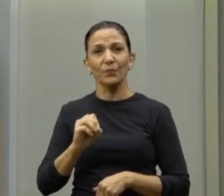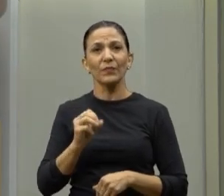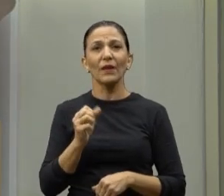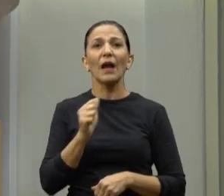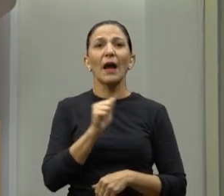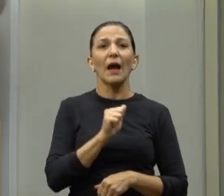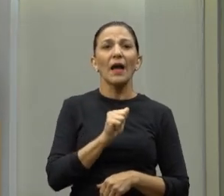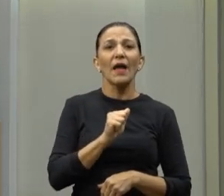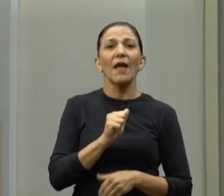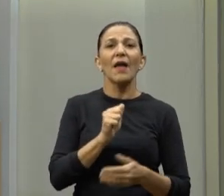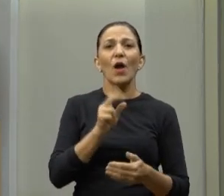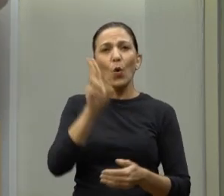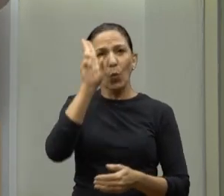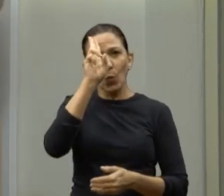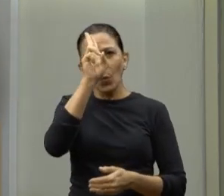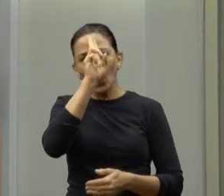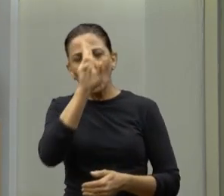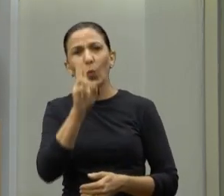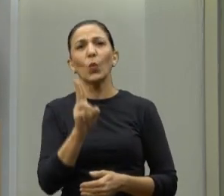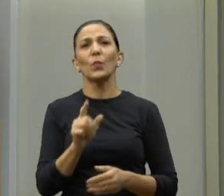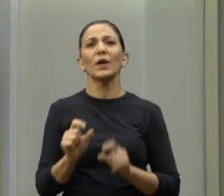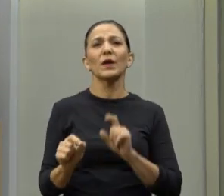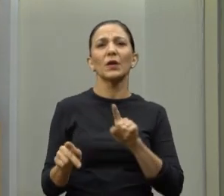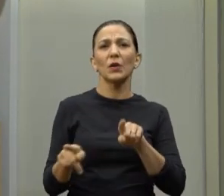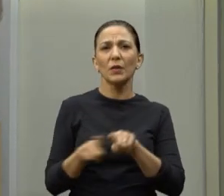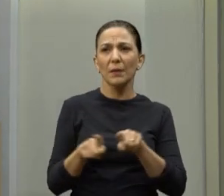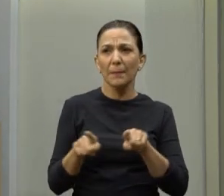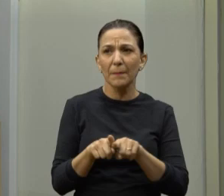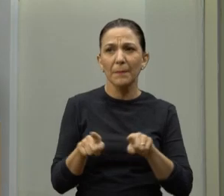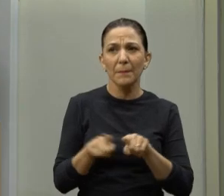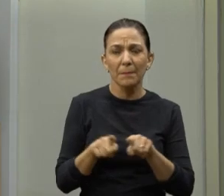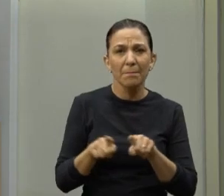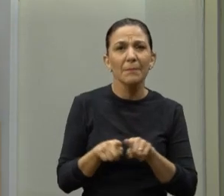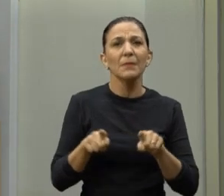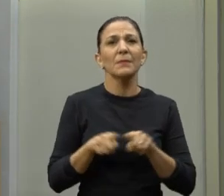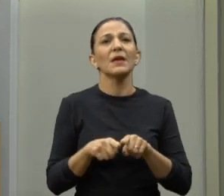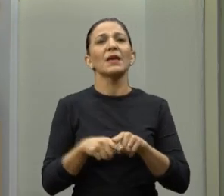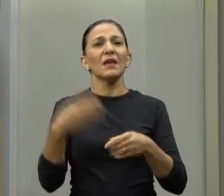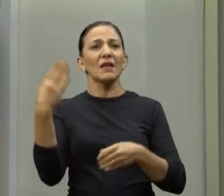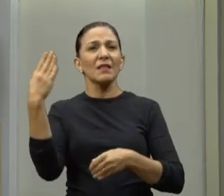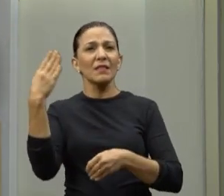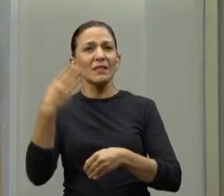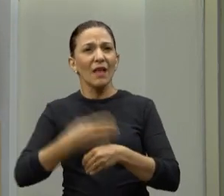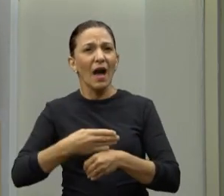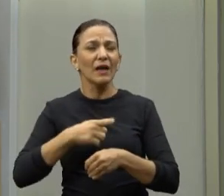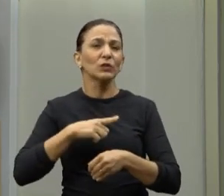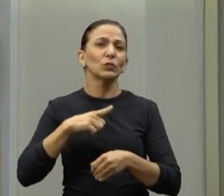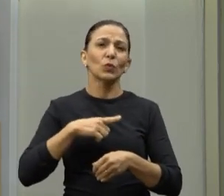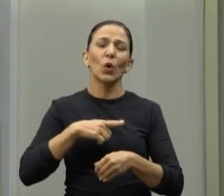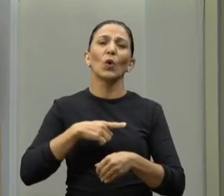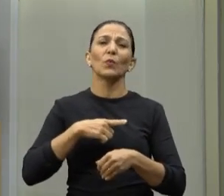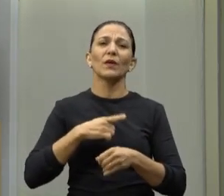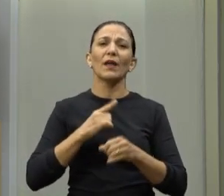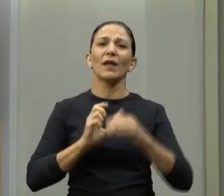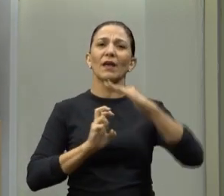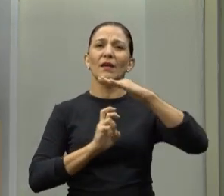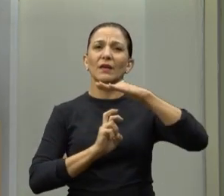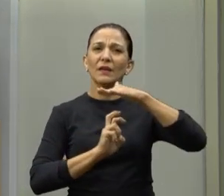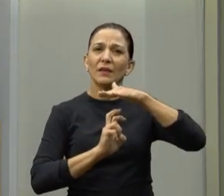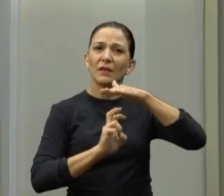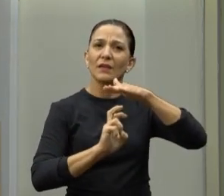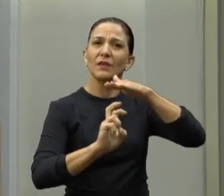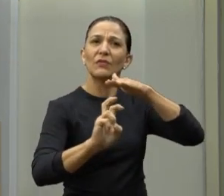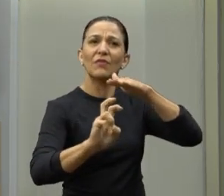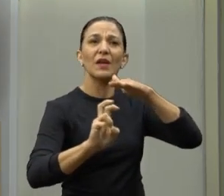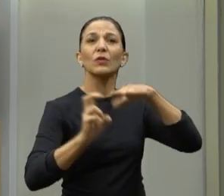dos ônibus dos teleféricos porque pasme teleférico na Cidade do México é transporte público então para a gente entender como que faz esse